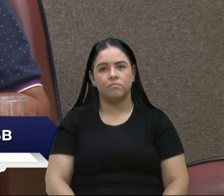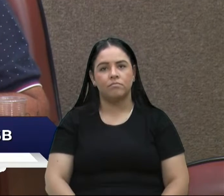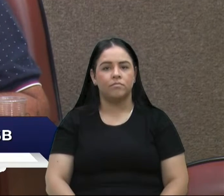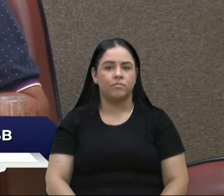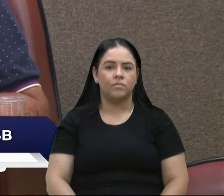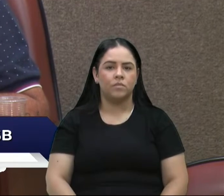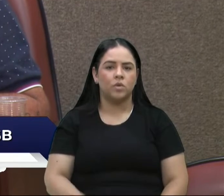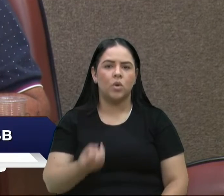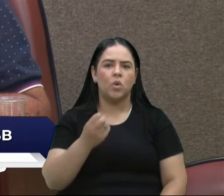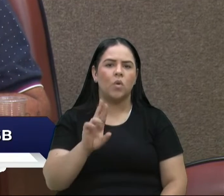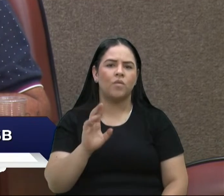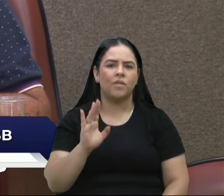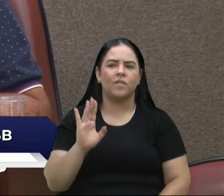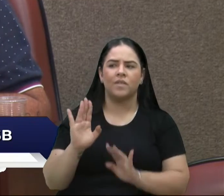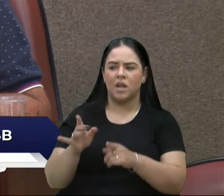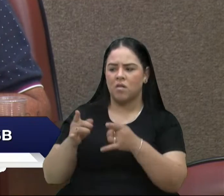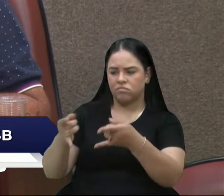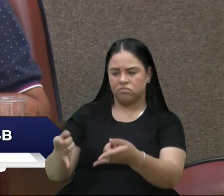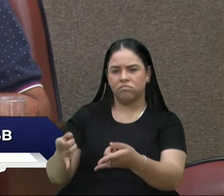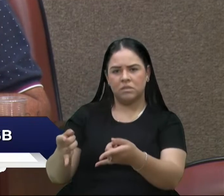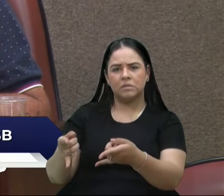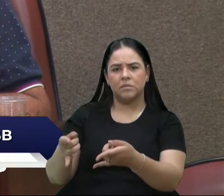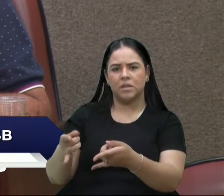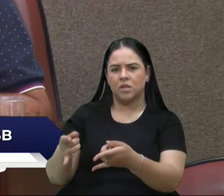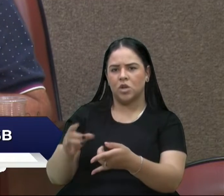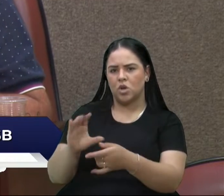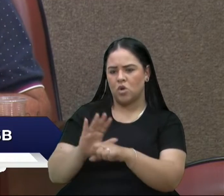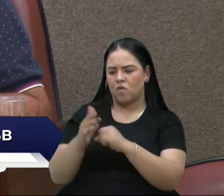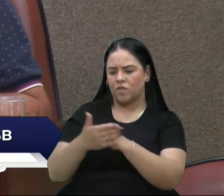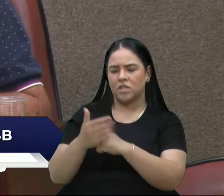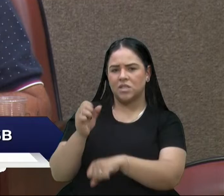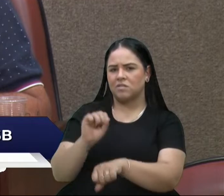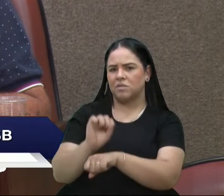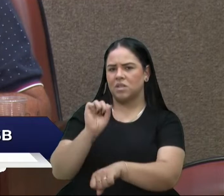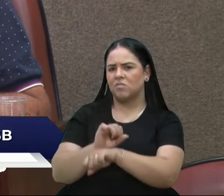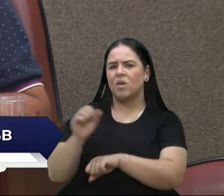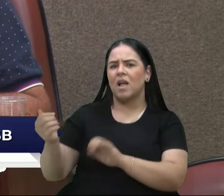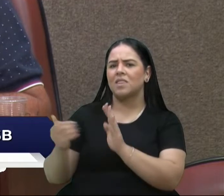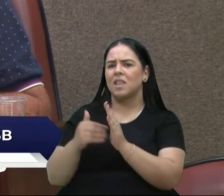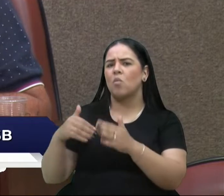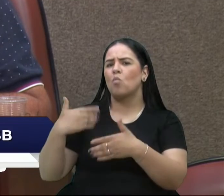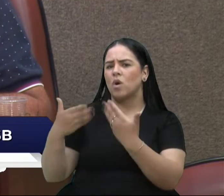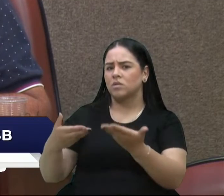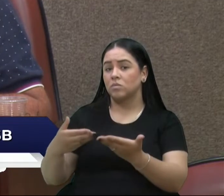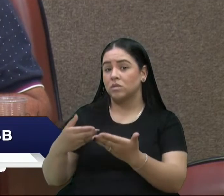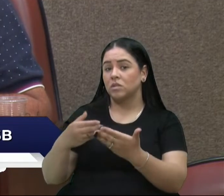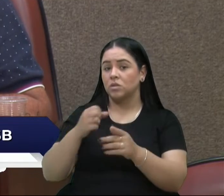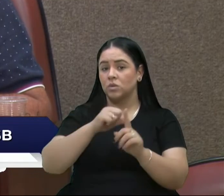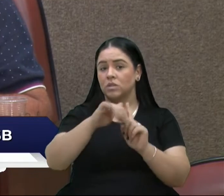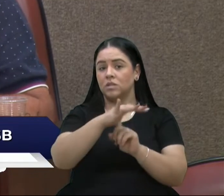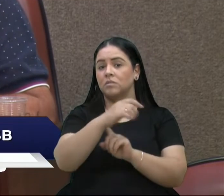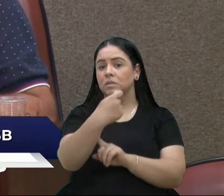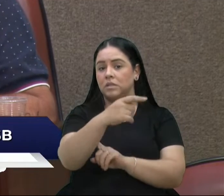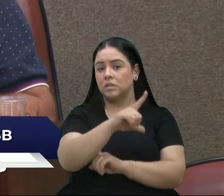Ou vamos deixar os leitos Covid ali esperando? Até quando? Então, essas questões, a sociedade precisa de respostas.